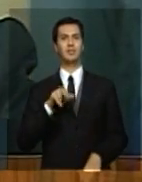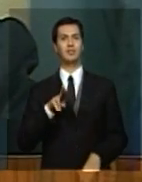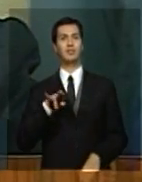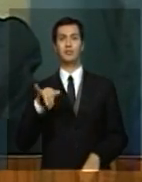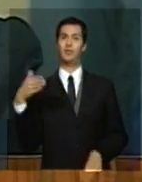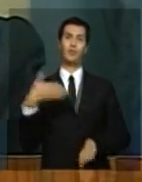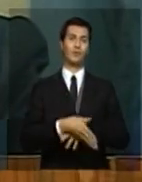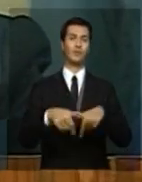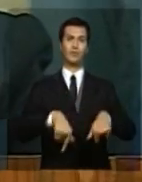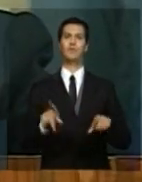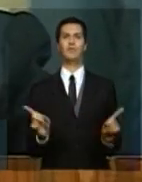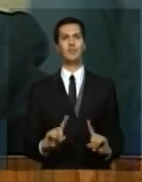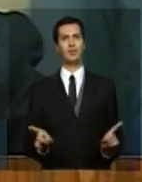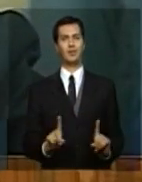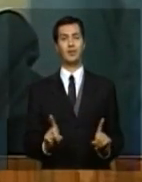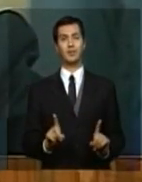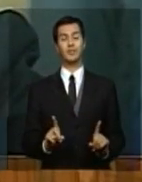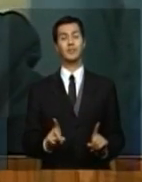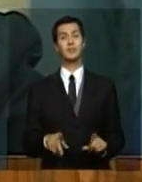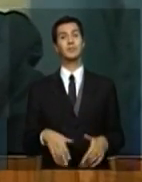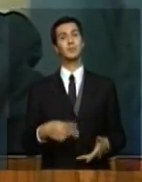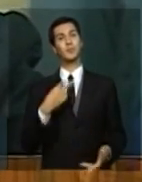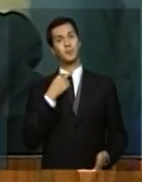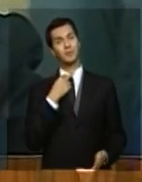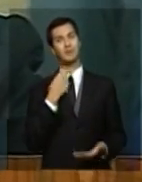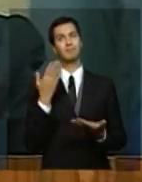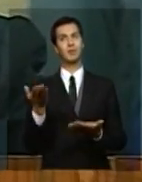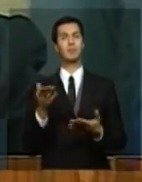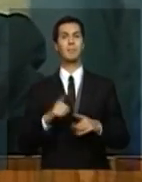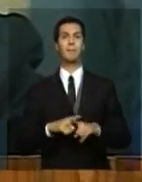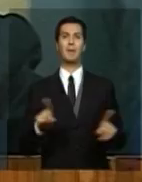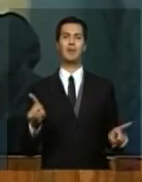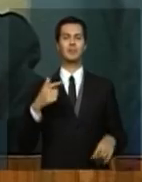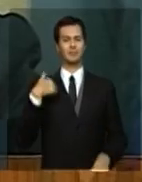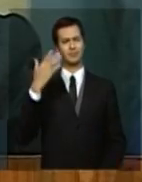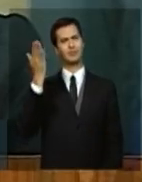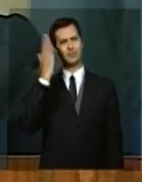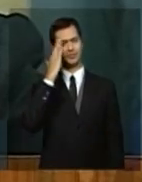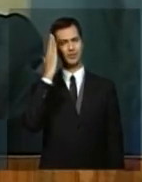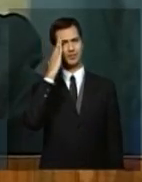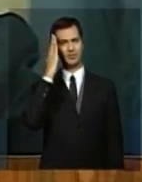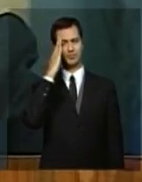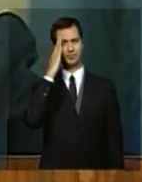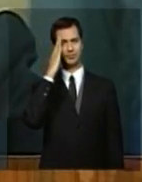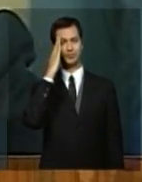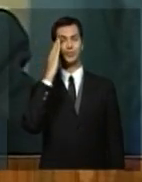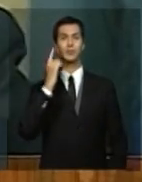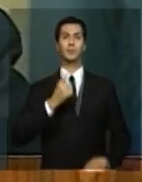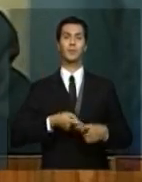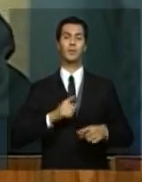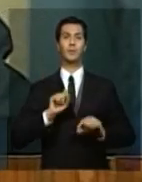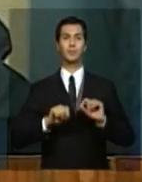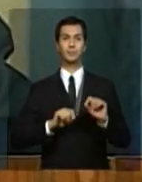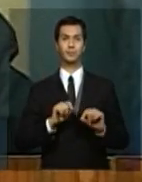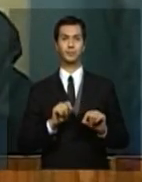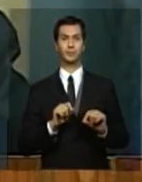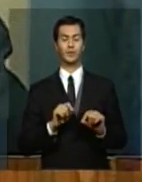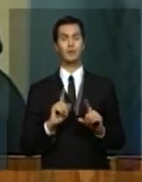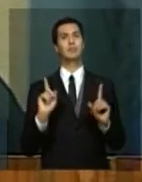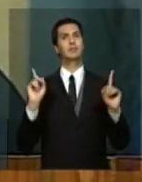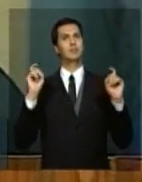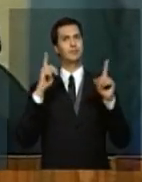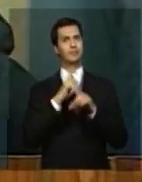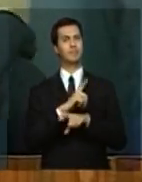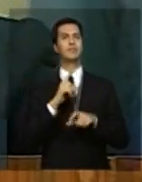noite conosco mas sabedora que sou eh da complexidade que é O